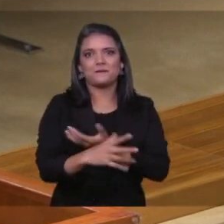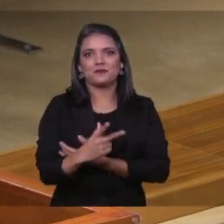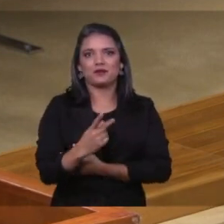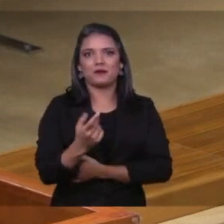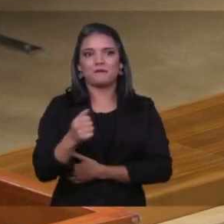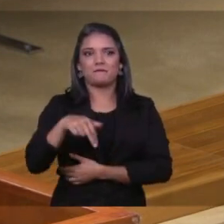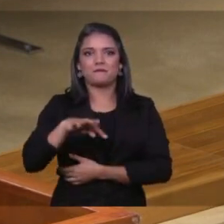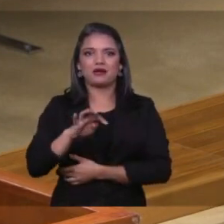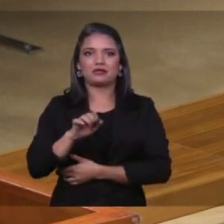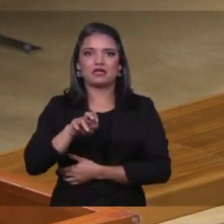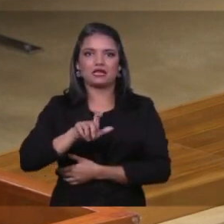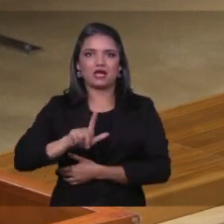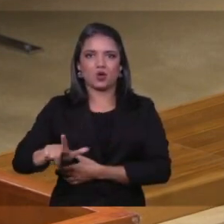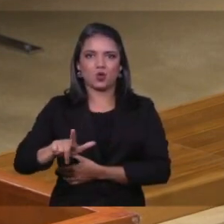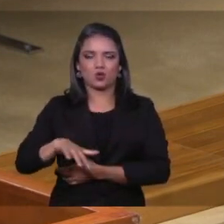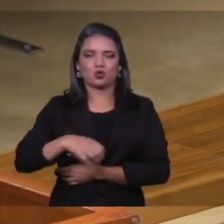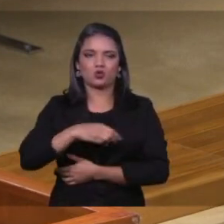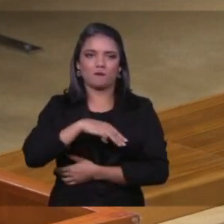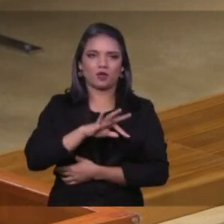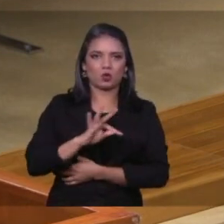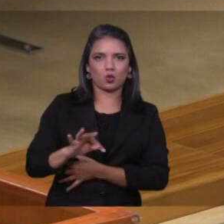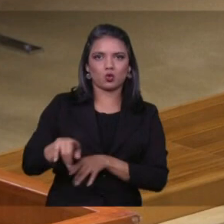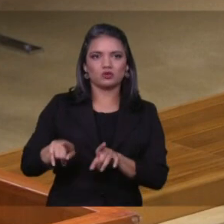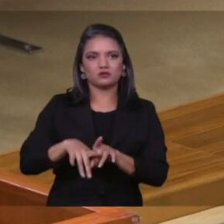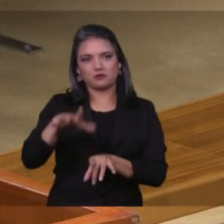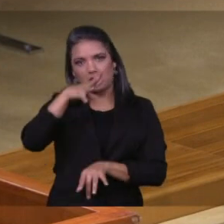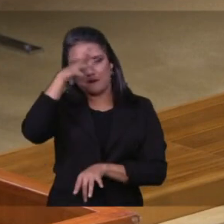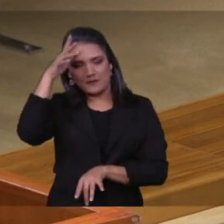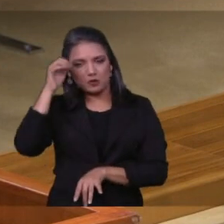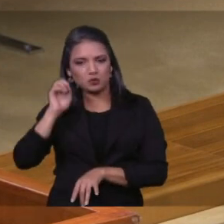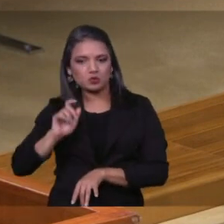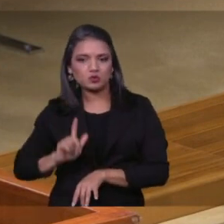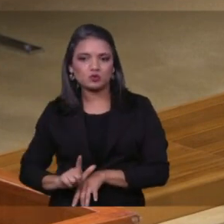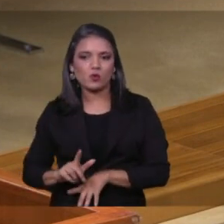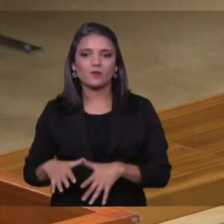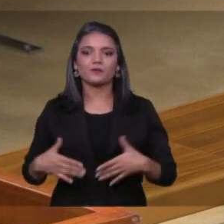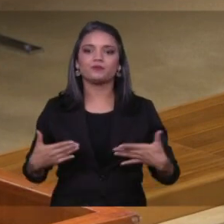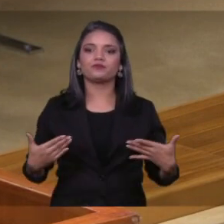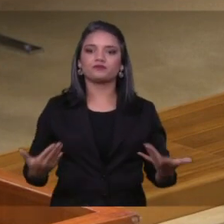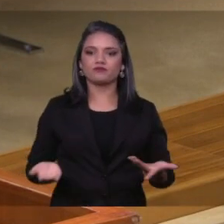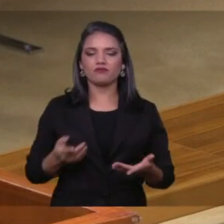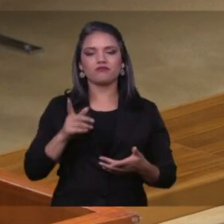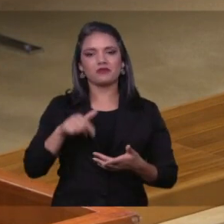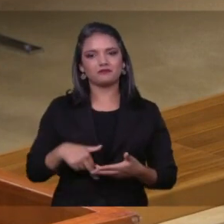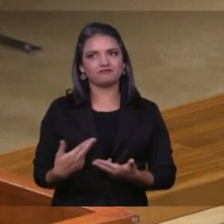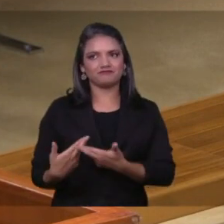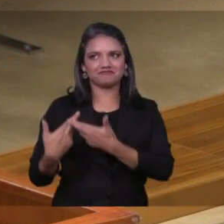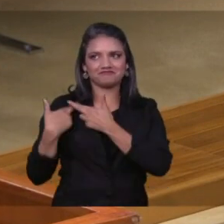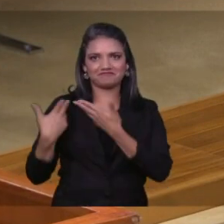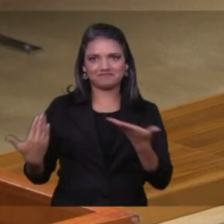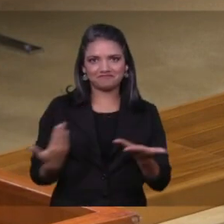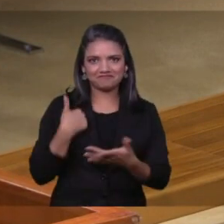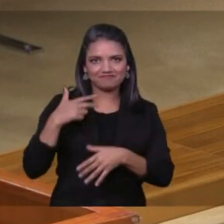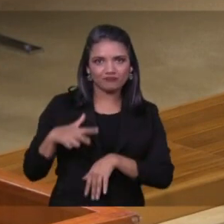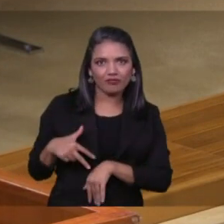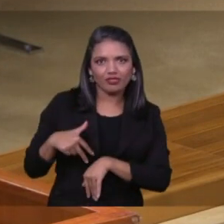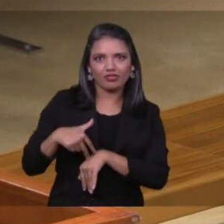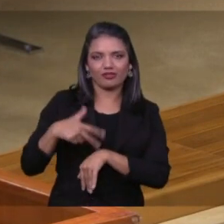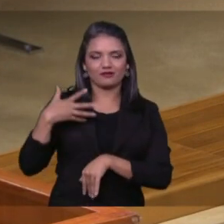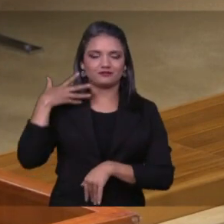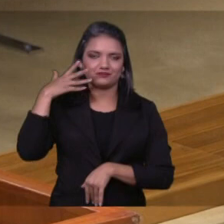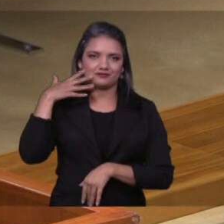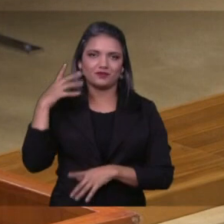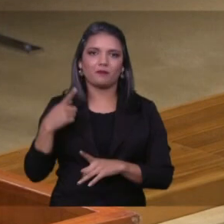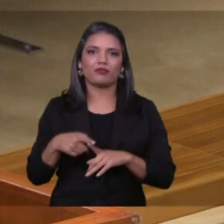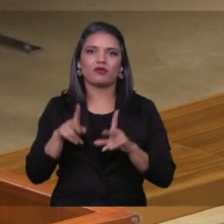Uma responsabilidade, eu diria, porque, de fato, como meus amigos advogados